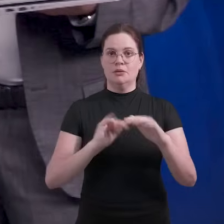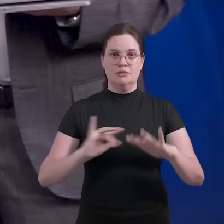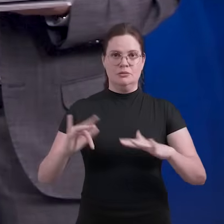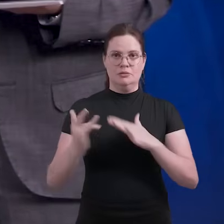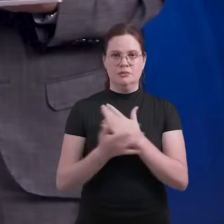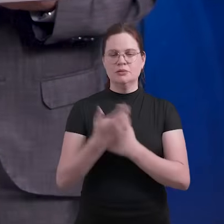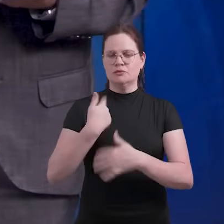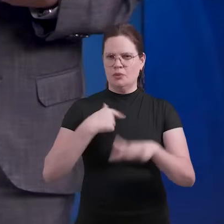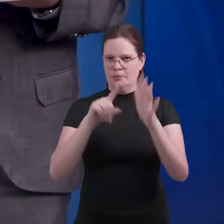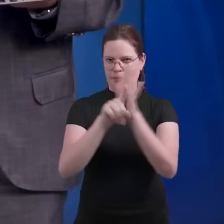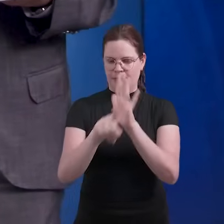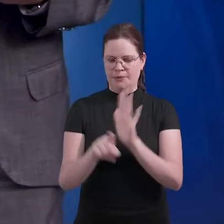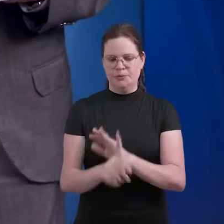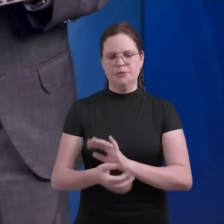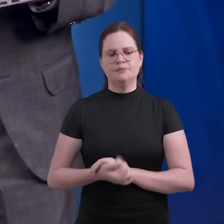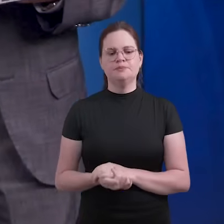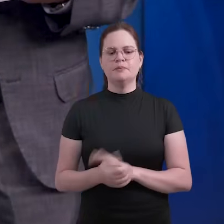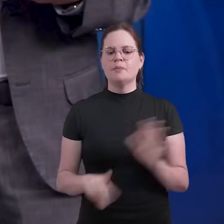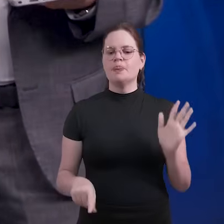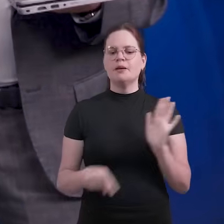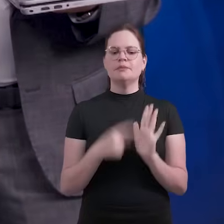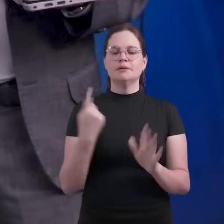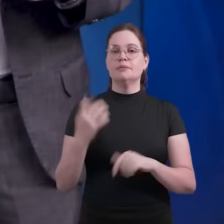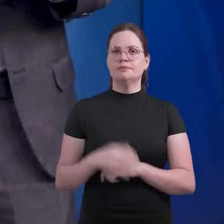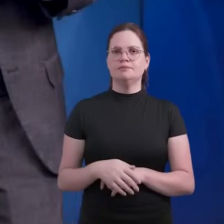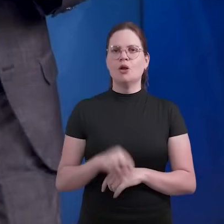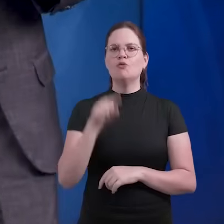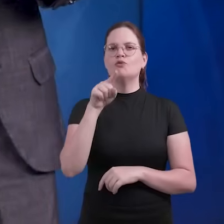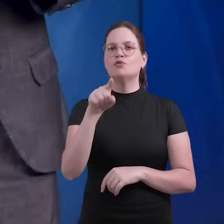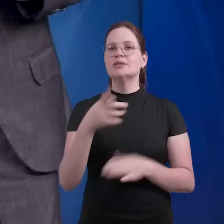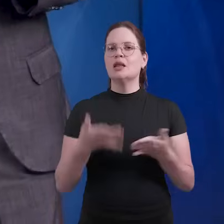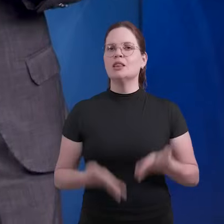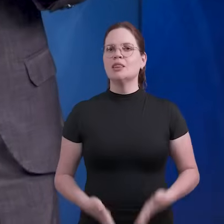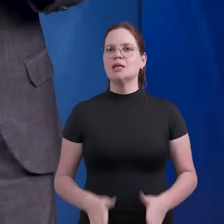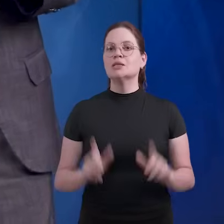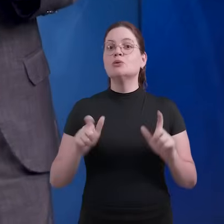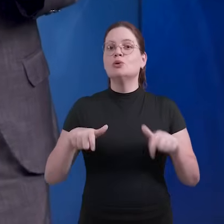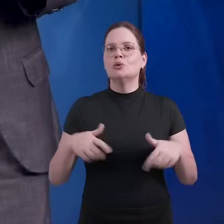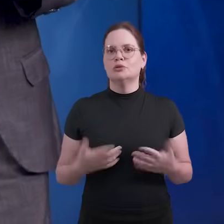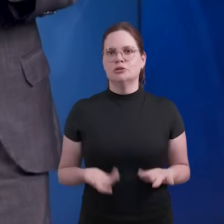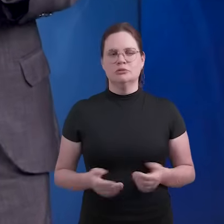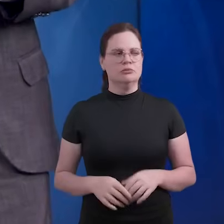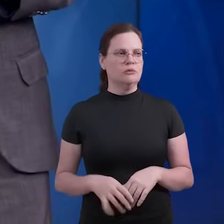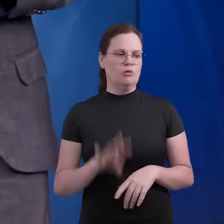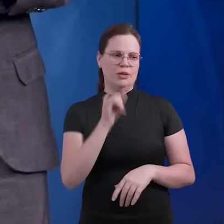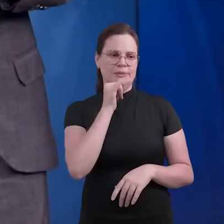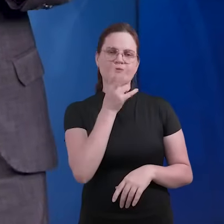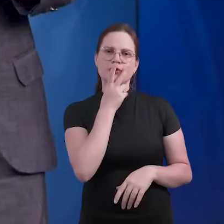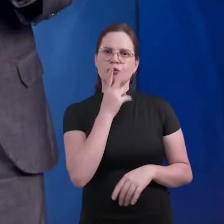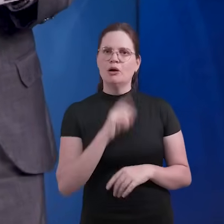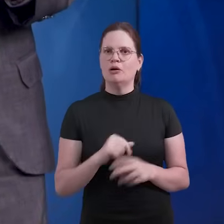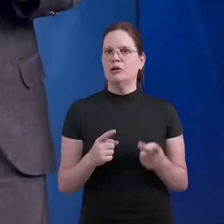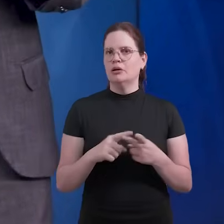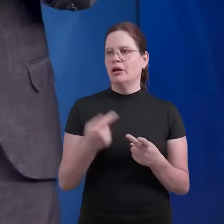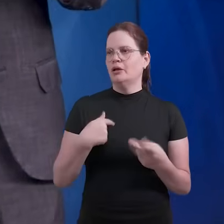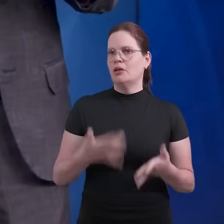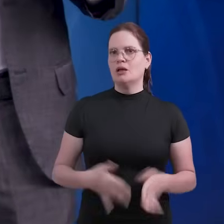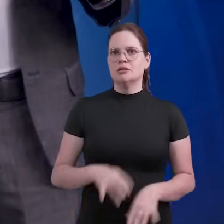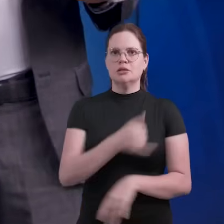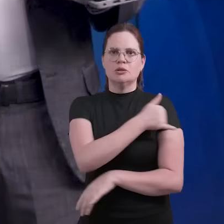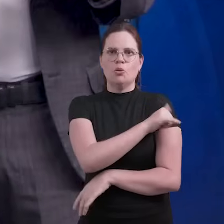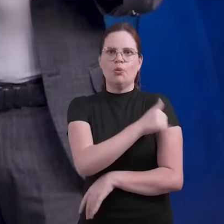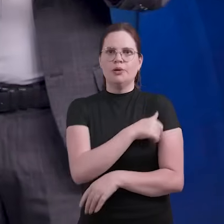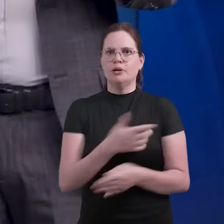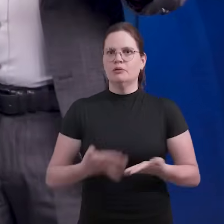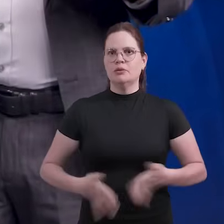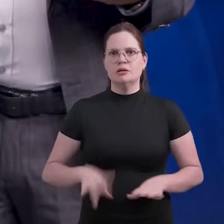sociais. Eu vou te fazer algumas perguntas. Primeira coisa, onde você nasceu? Tudo bem, você pode responder. Eu nasci em Vitória do Espírito Santo, eu nasci no Rio